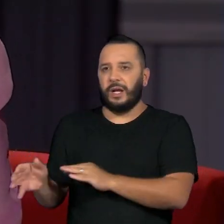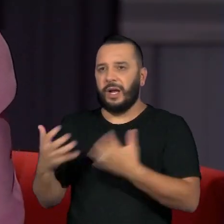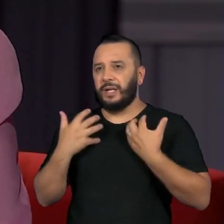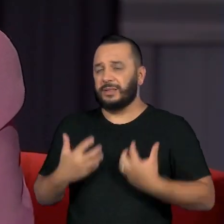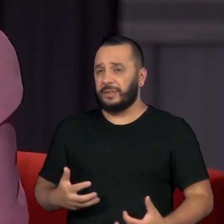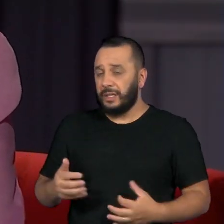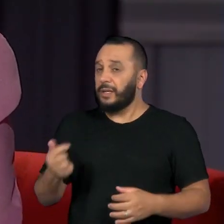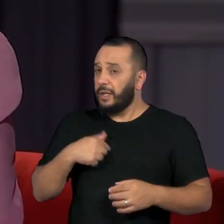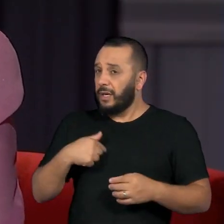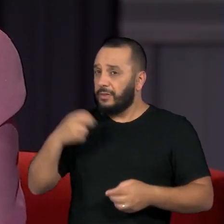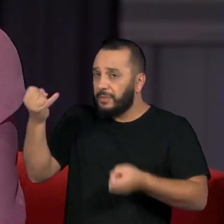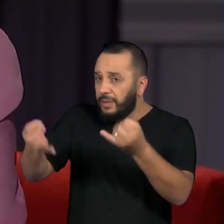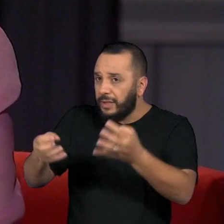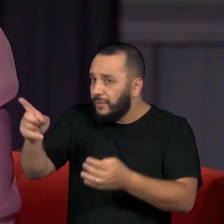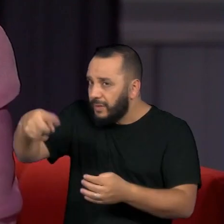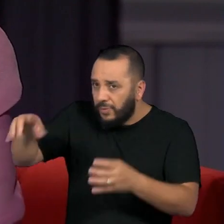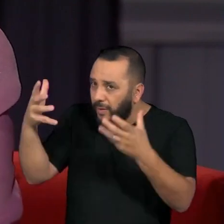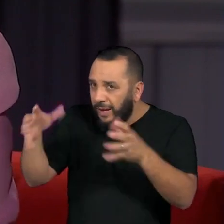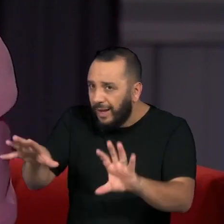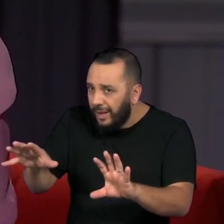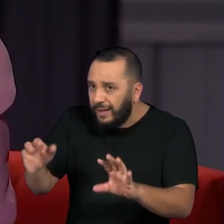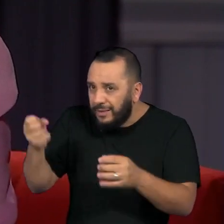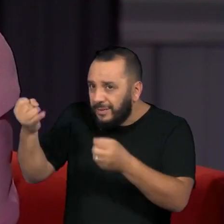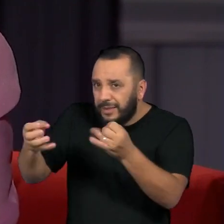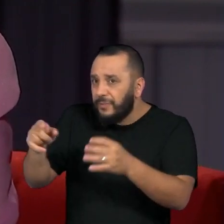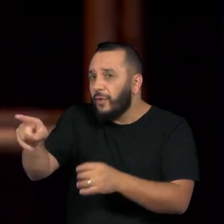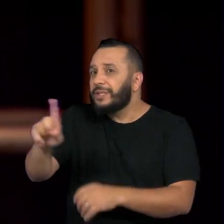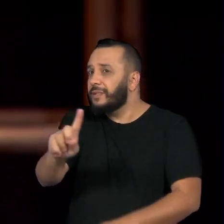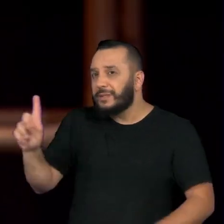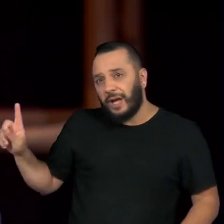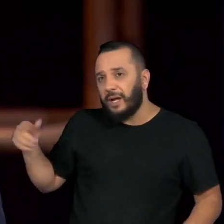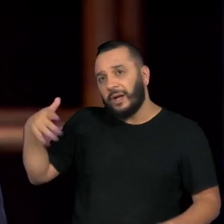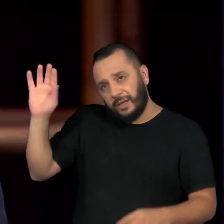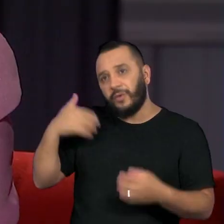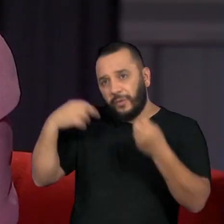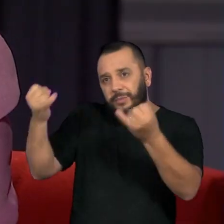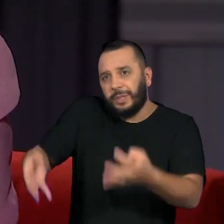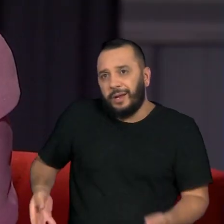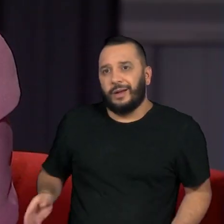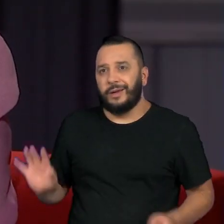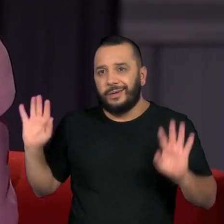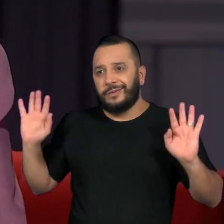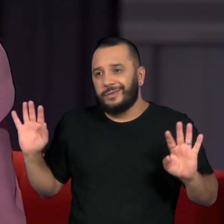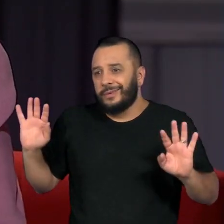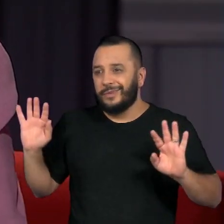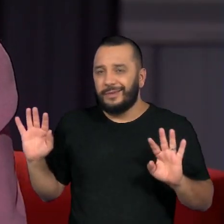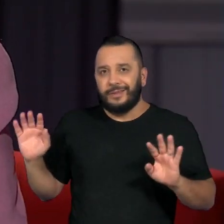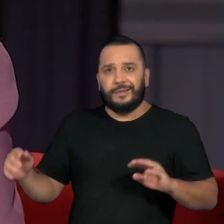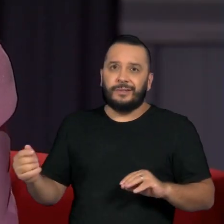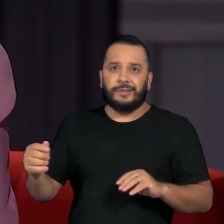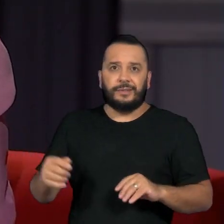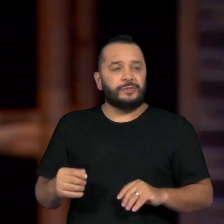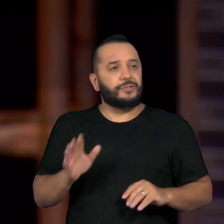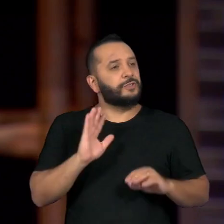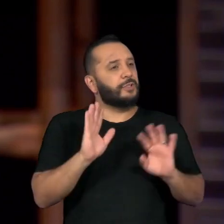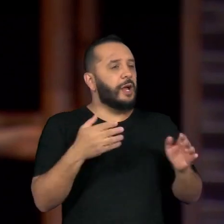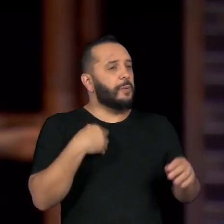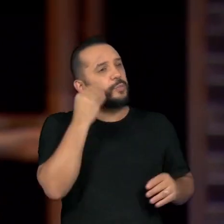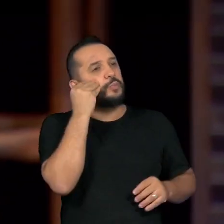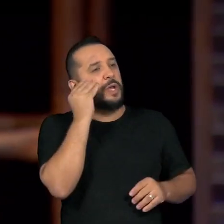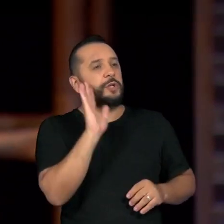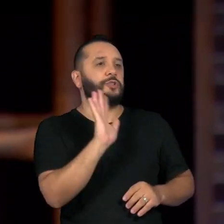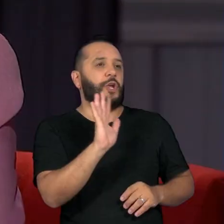quer ouvir o que eu tenho para falar, você que saia. Porque Não tem eu problema, vou falar. né? Porque eu vou falar. Eu não aguento mais. Beijinho, tchau, tchau.